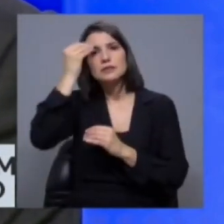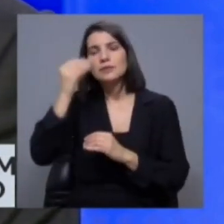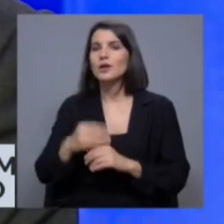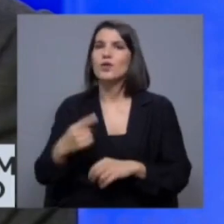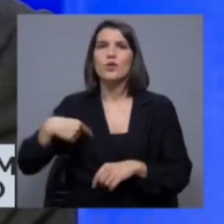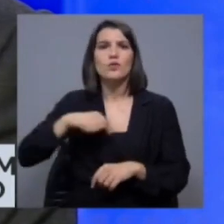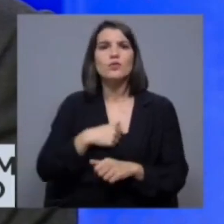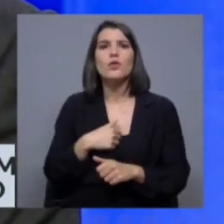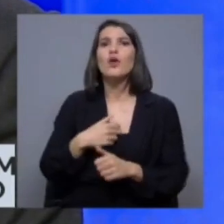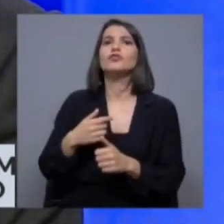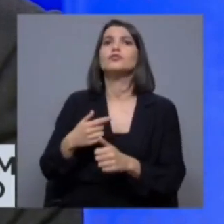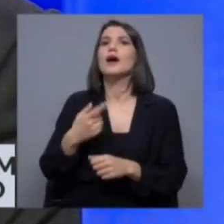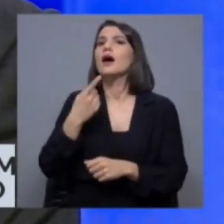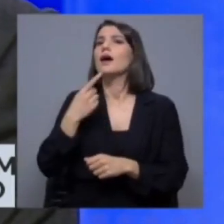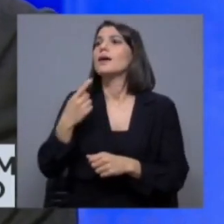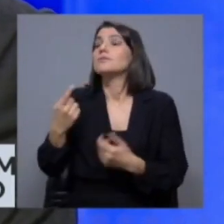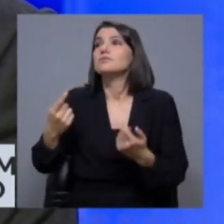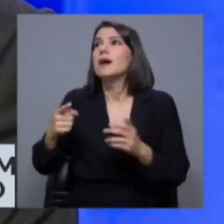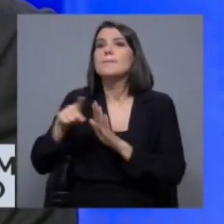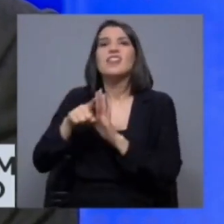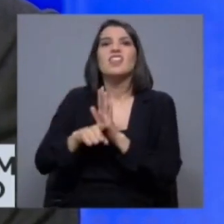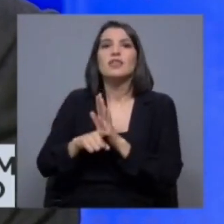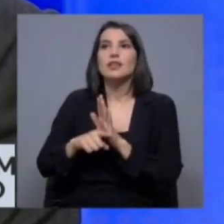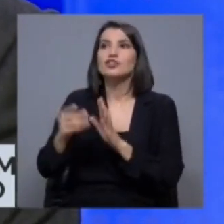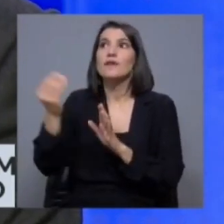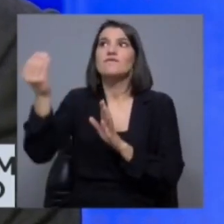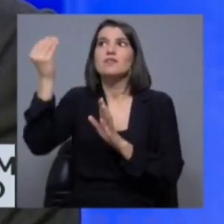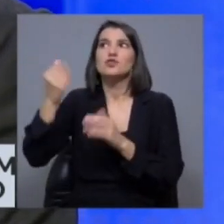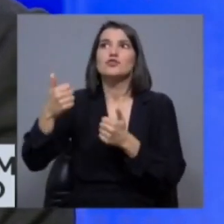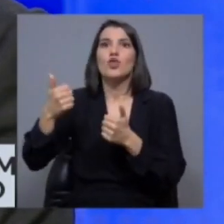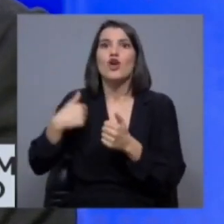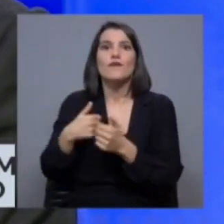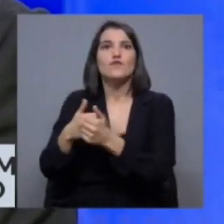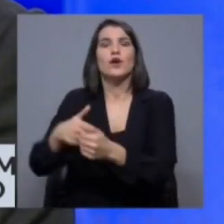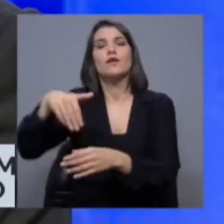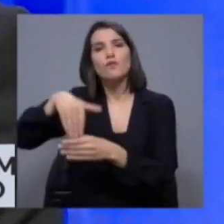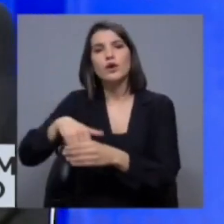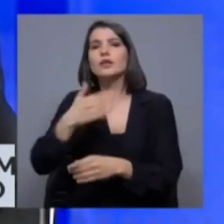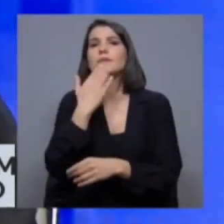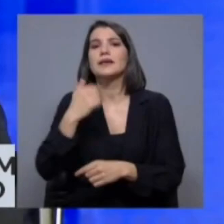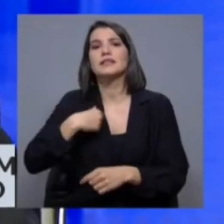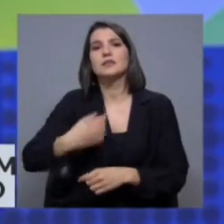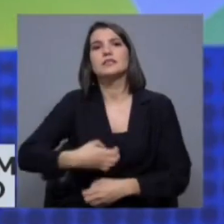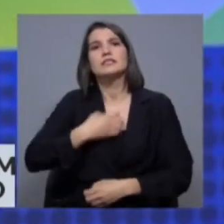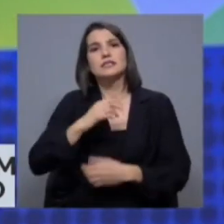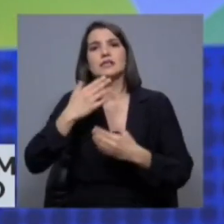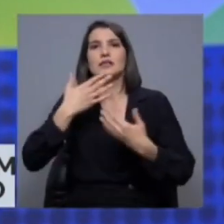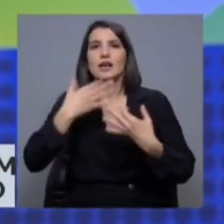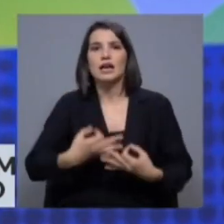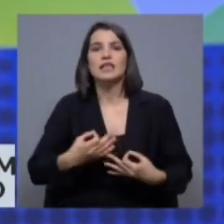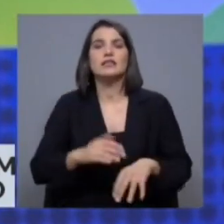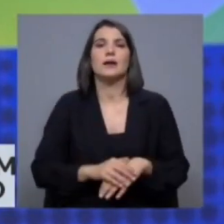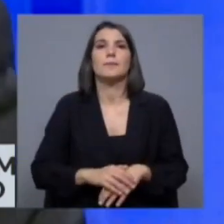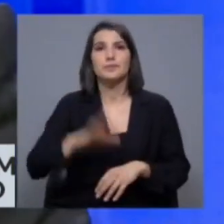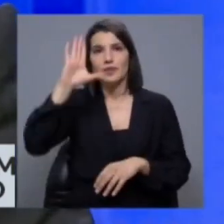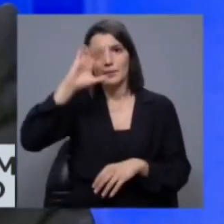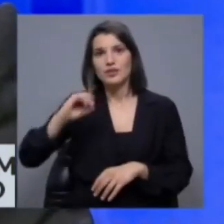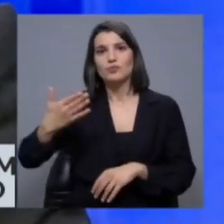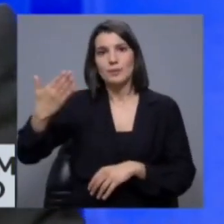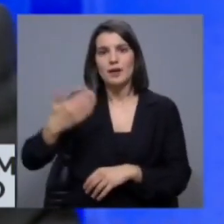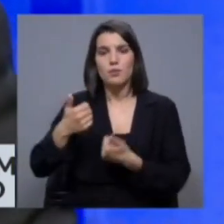nunca fomos atrás de vírus populares com a produzimos sempre voltamos tem a morrer o que achamos que funciona já vendeu o primeiro-ministro